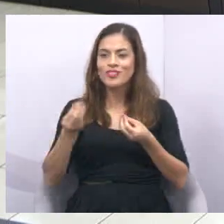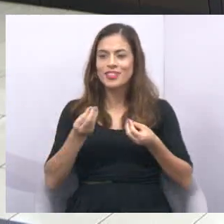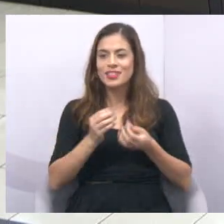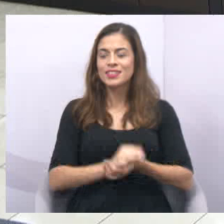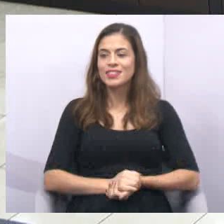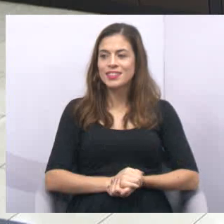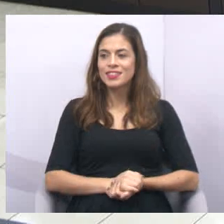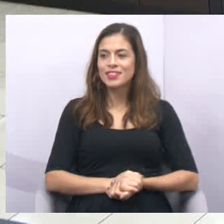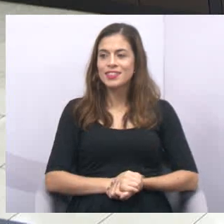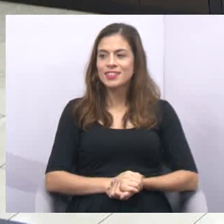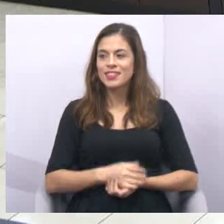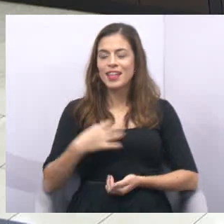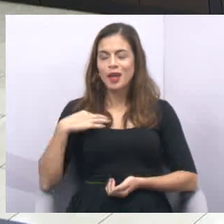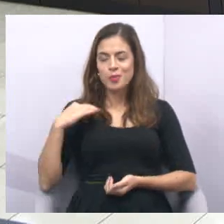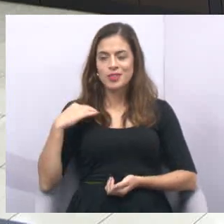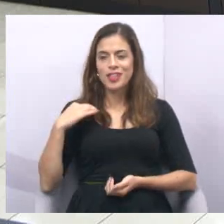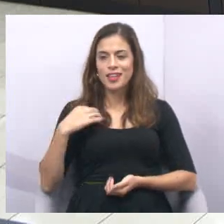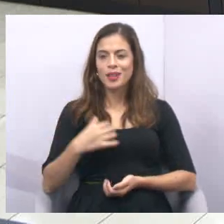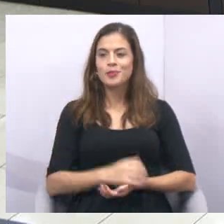essa camiseta.